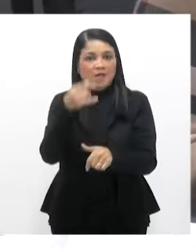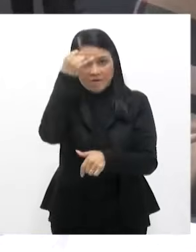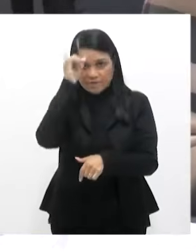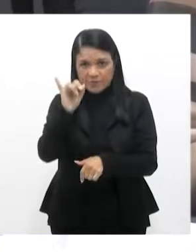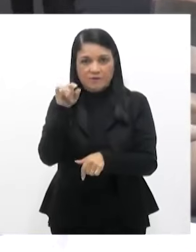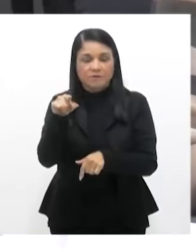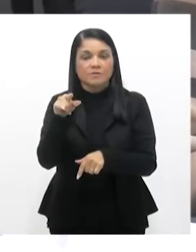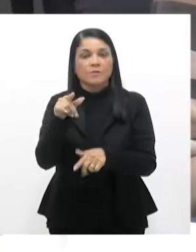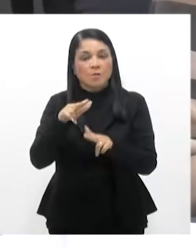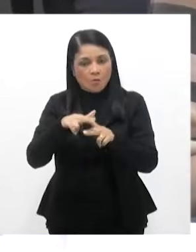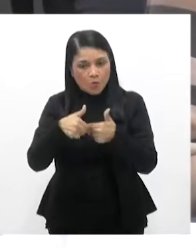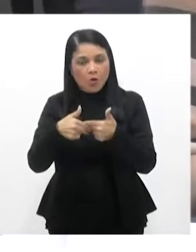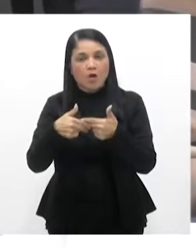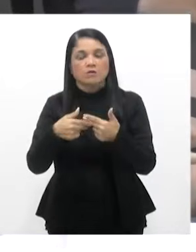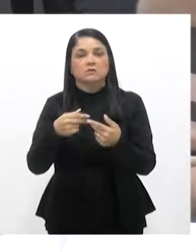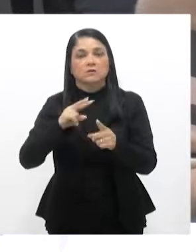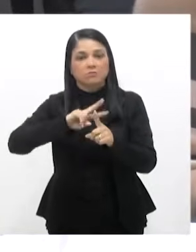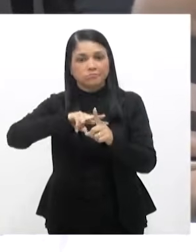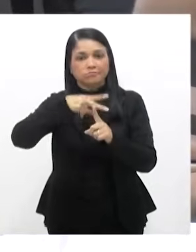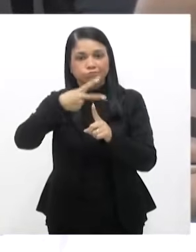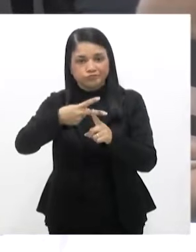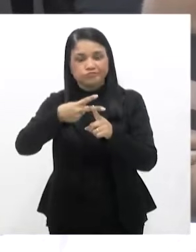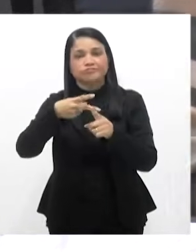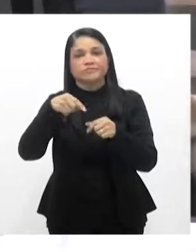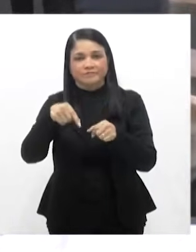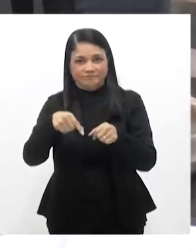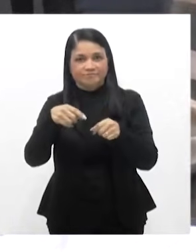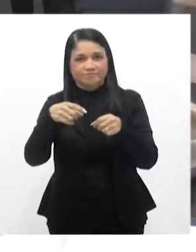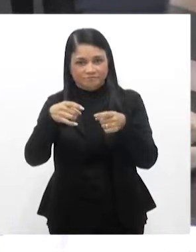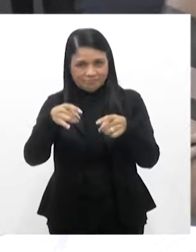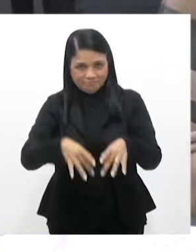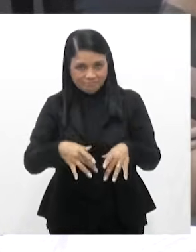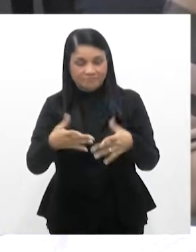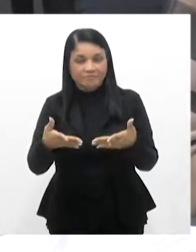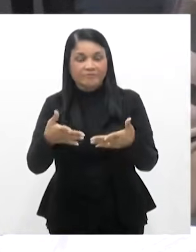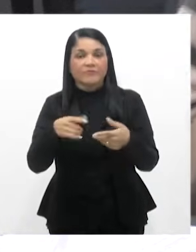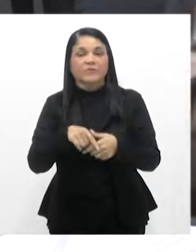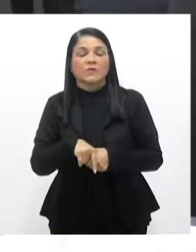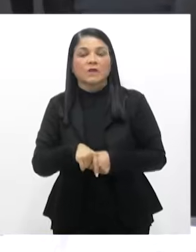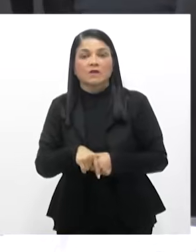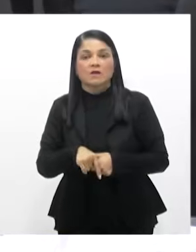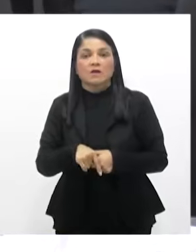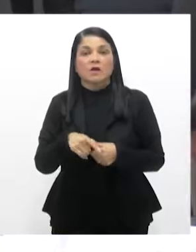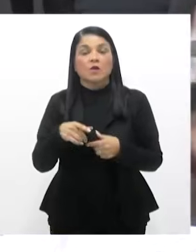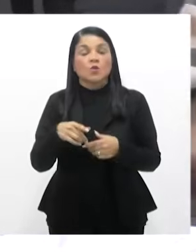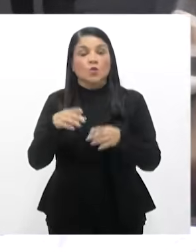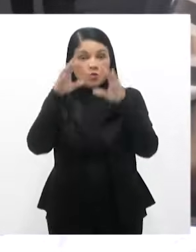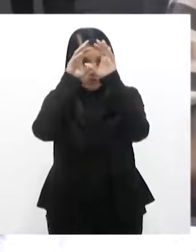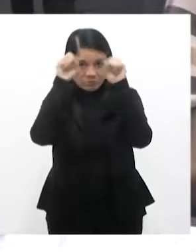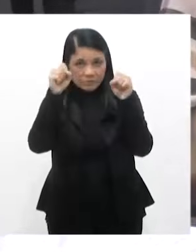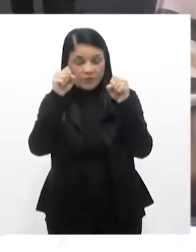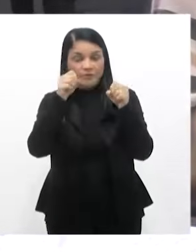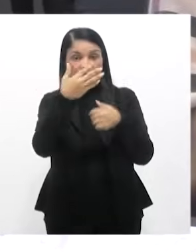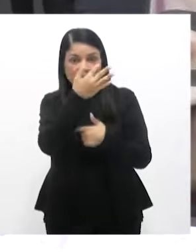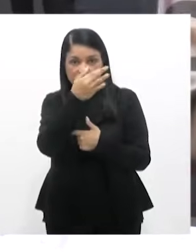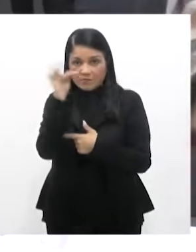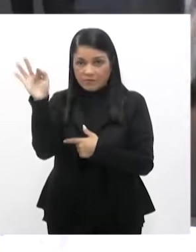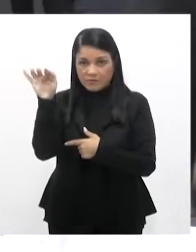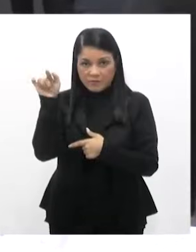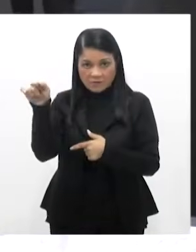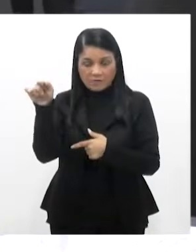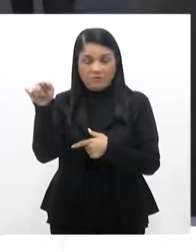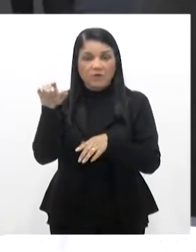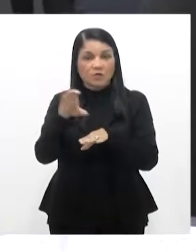Exatamente, em cada questão da dupla vacância. Mas o Supremo Tribunal Federal, a Constituição Federal, a Constituição